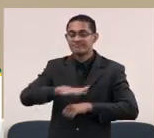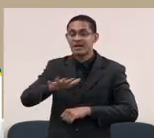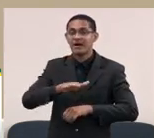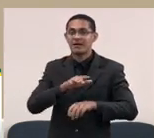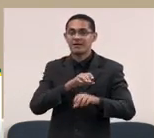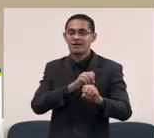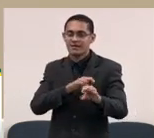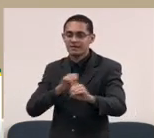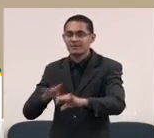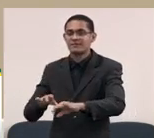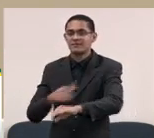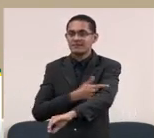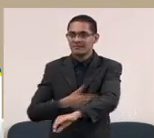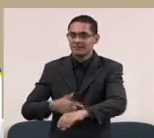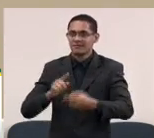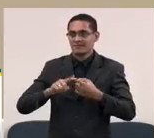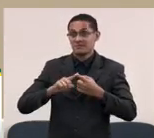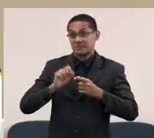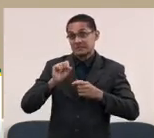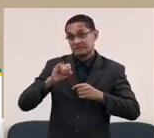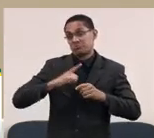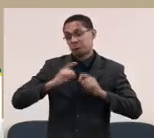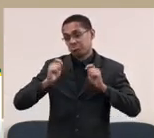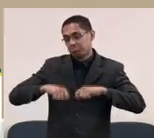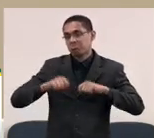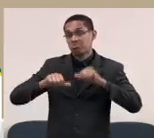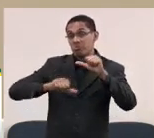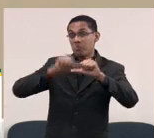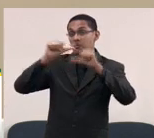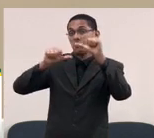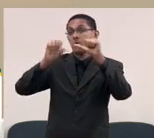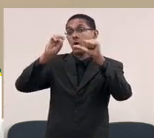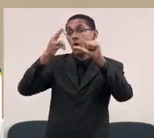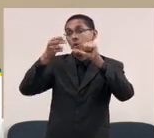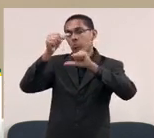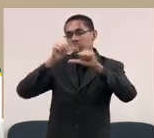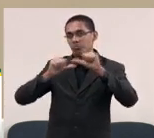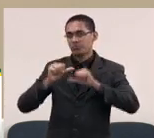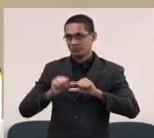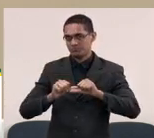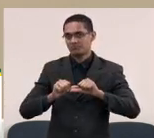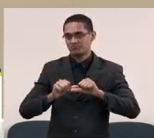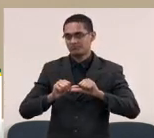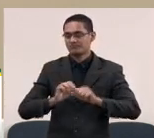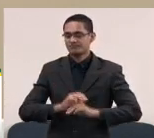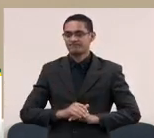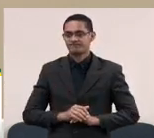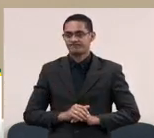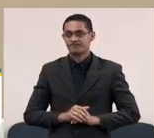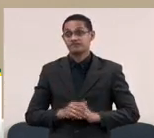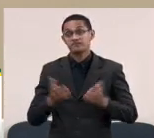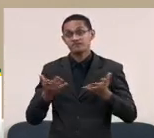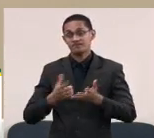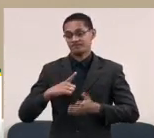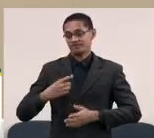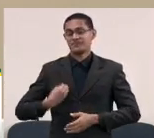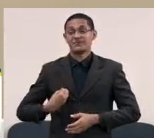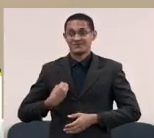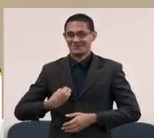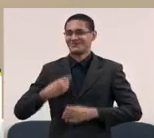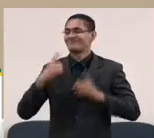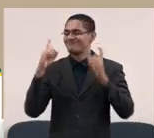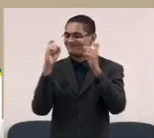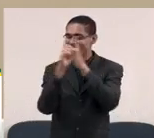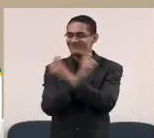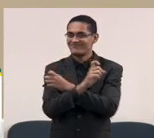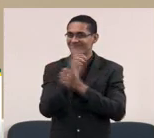a possibilidade de alteração do cenário em que vivemos. Vivemos hoje tempos de crise, e,